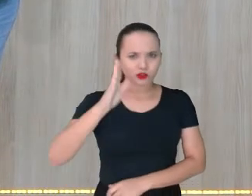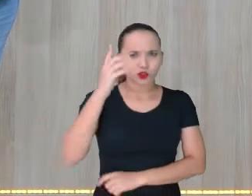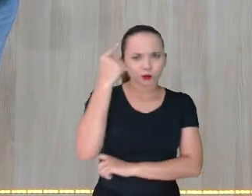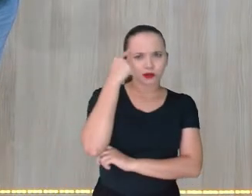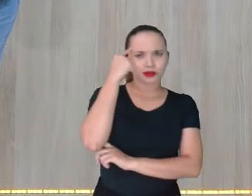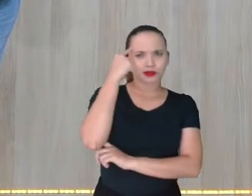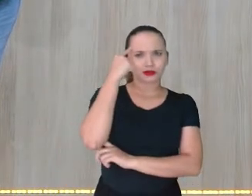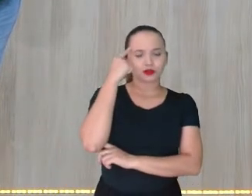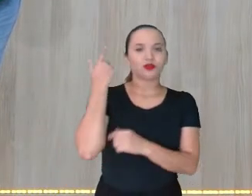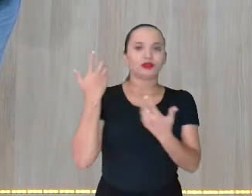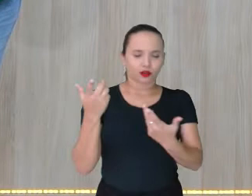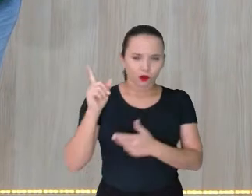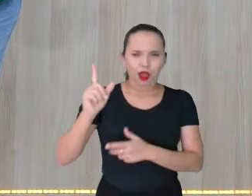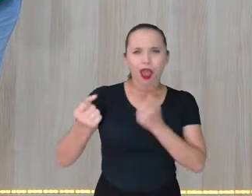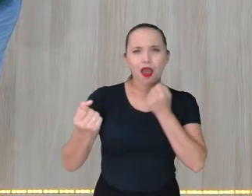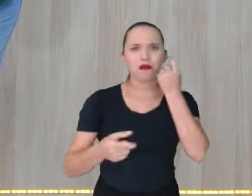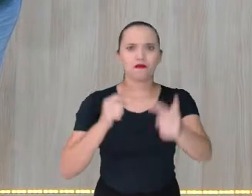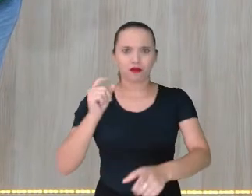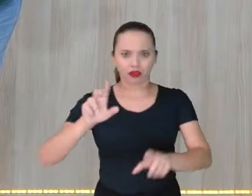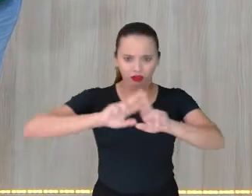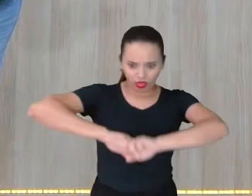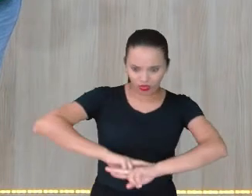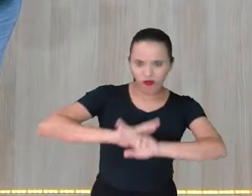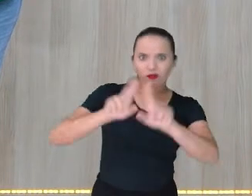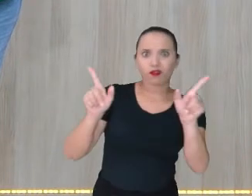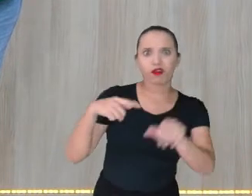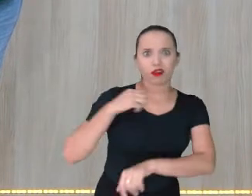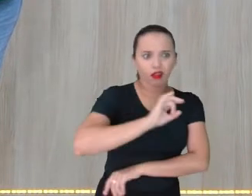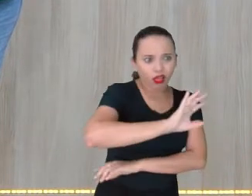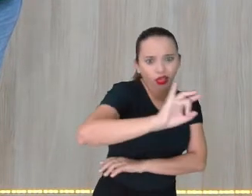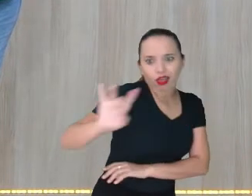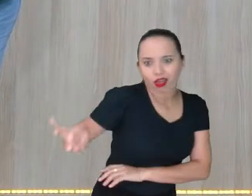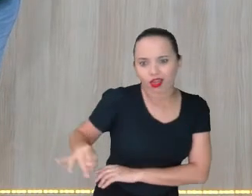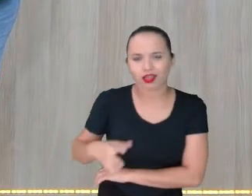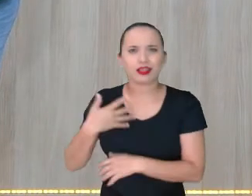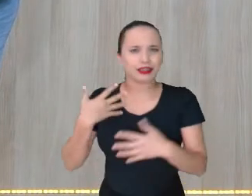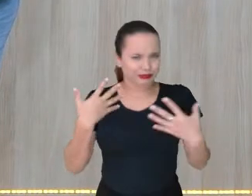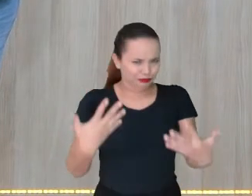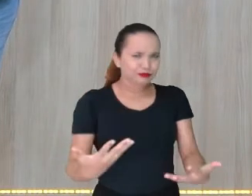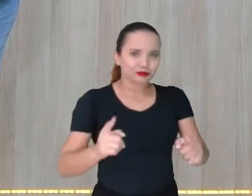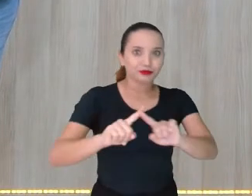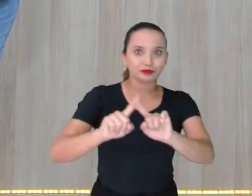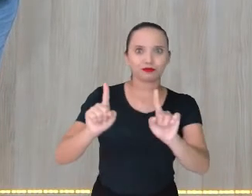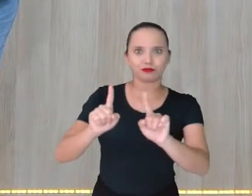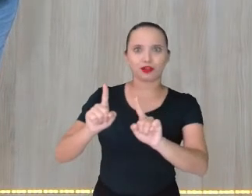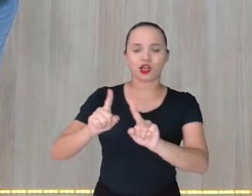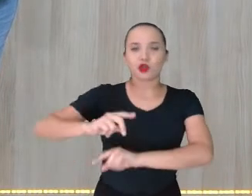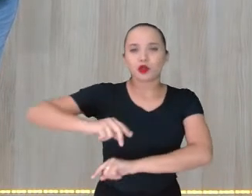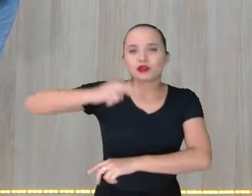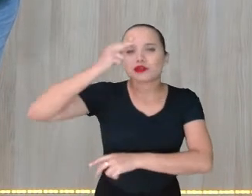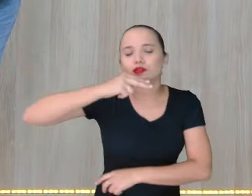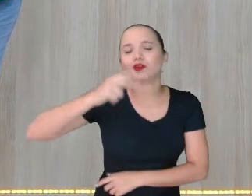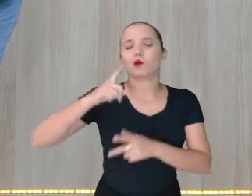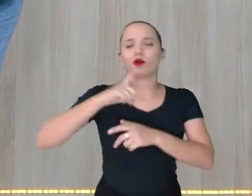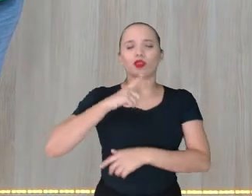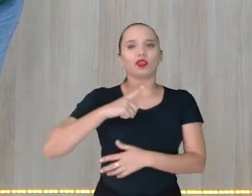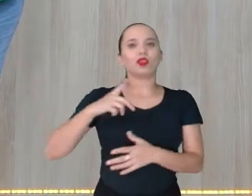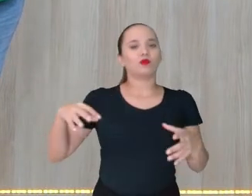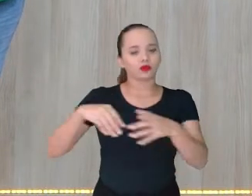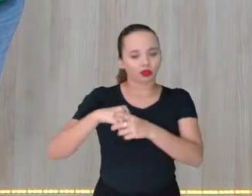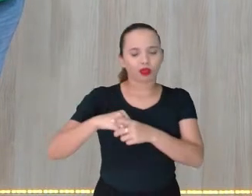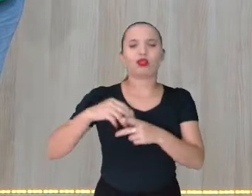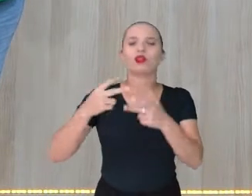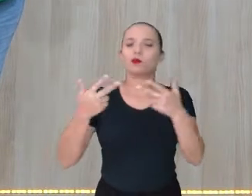tão diferentes, né? Uns dos outros, todos nós, seres vivos, somos tão diferentes, mas ao mesmo tempo temos coisa em comum,